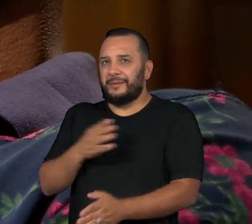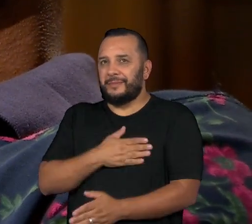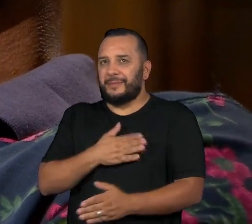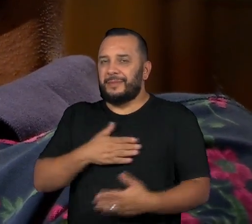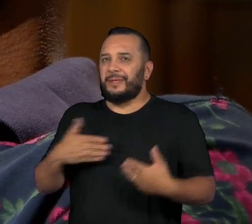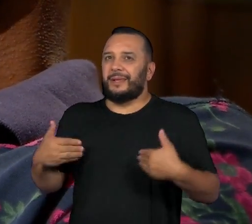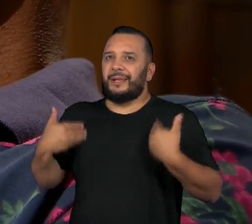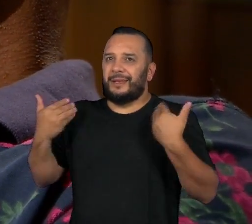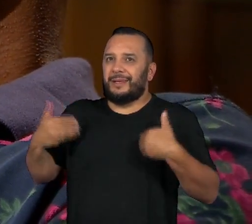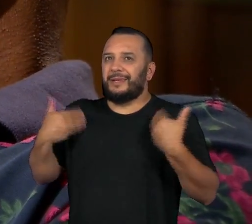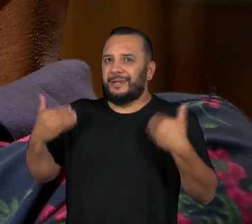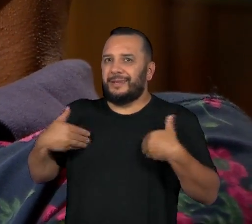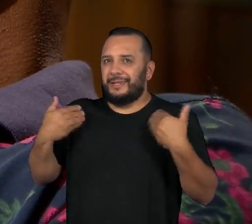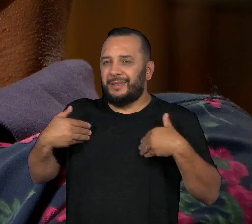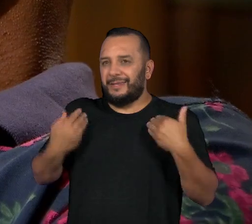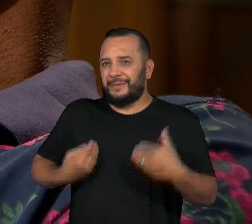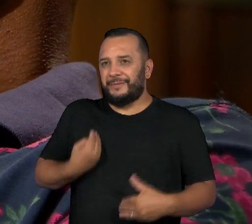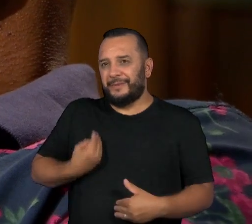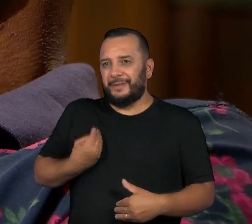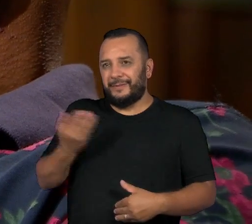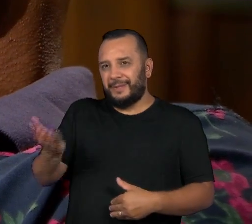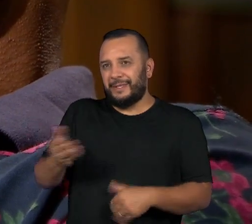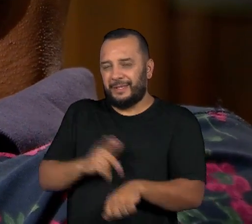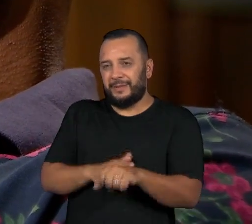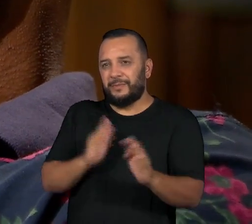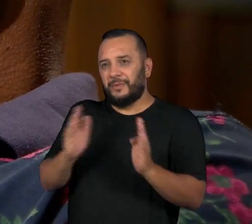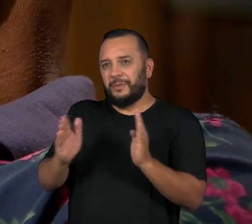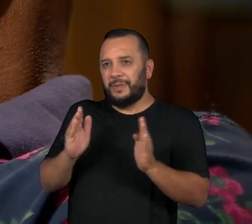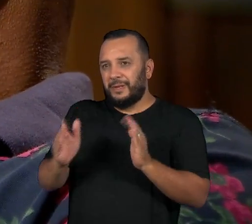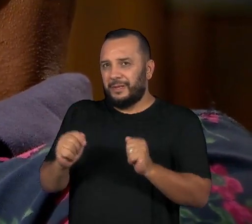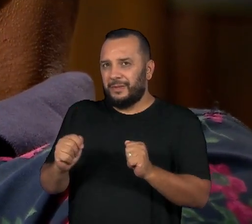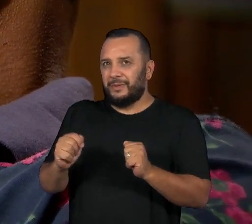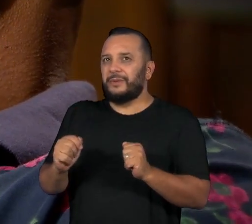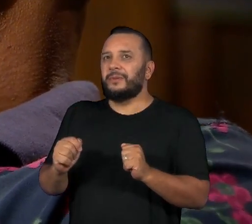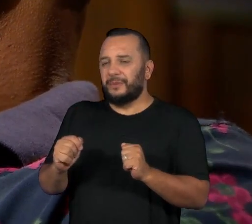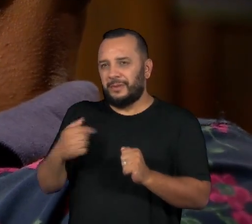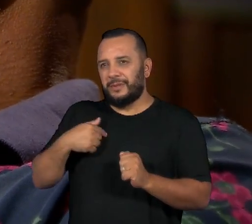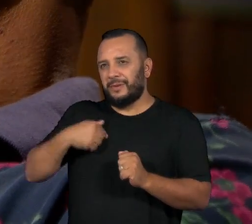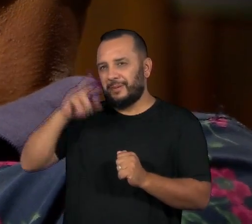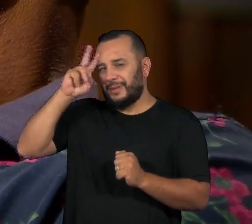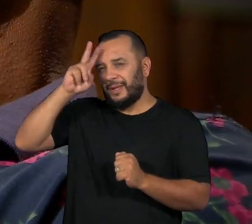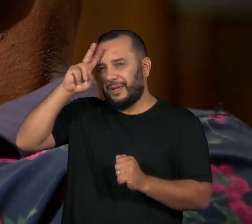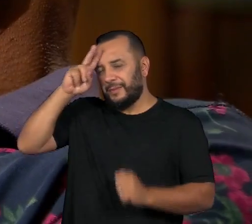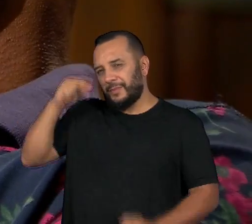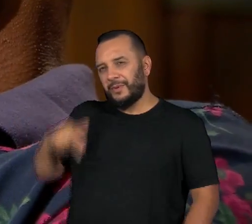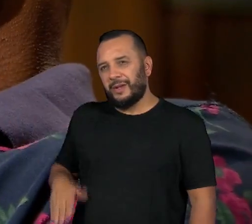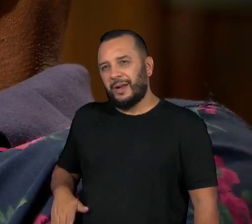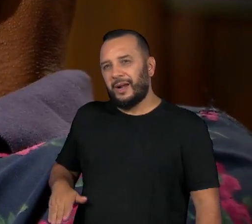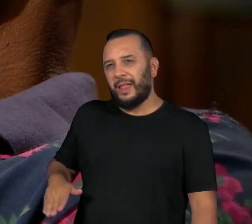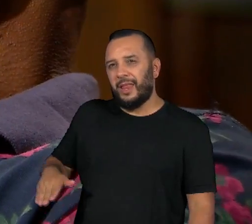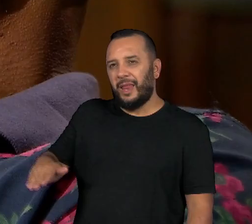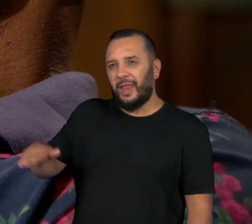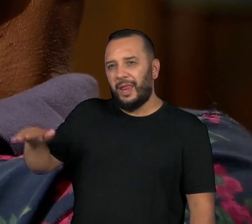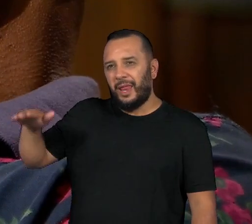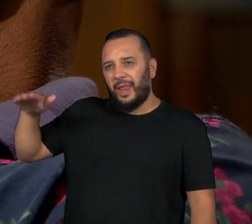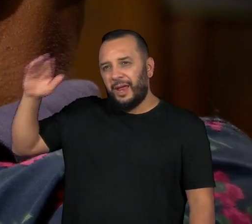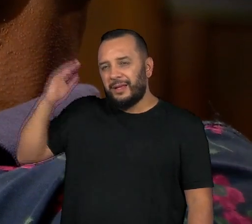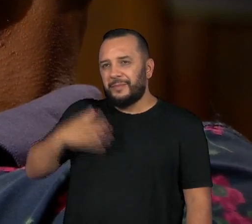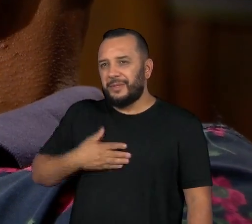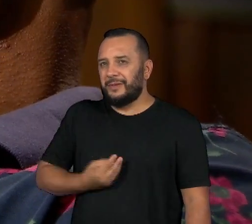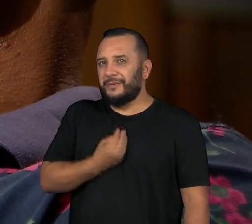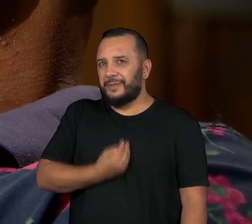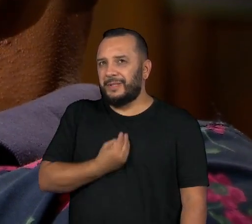alegria de estar naquele momento da luta e trazer a minha infância junto comigo ali. Então, eu acho que isso foi a